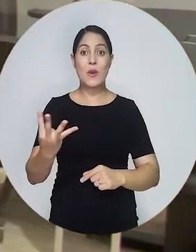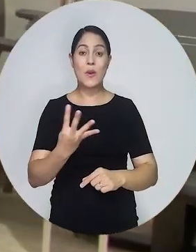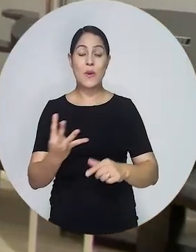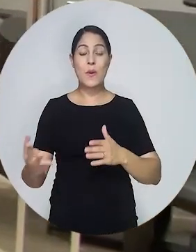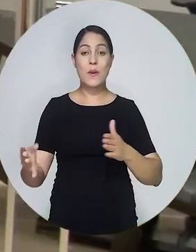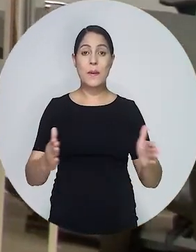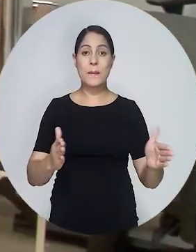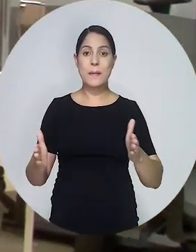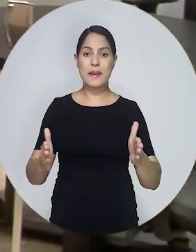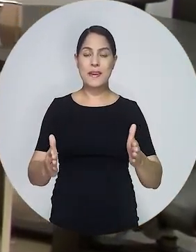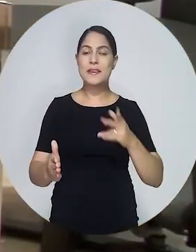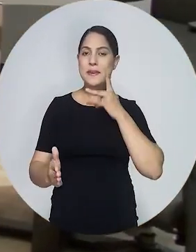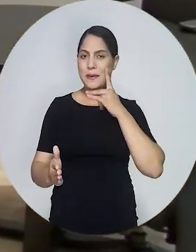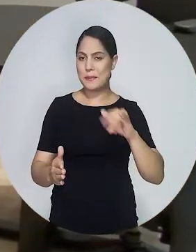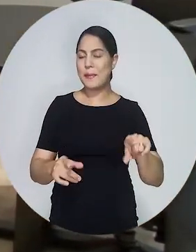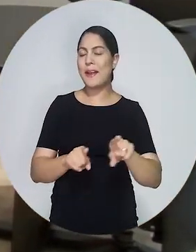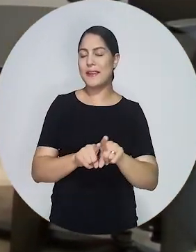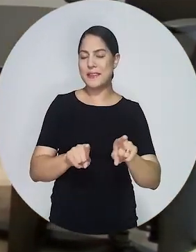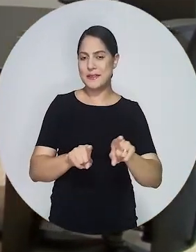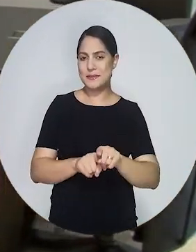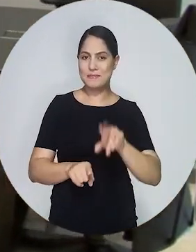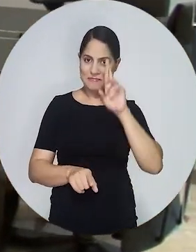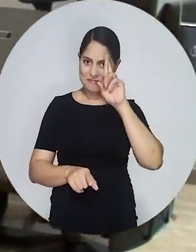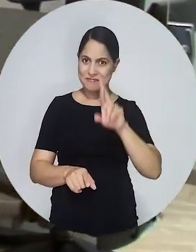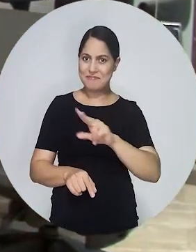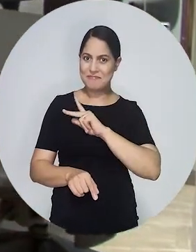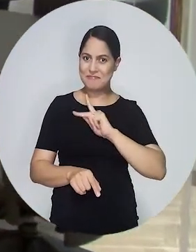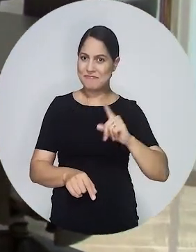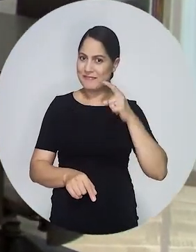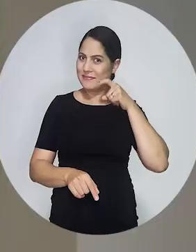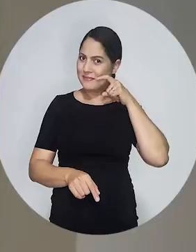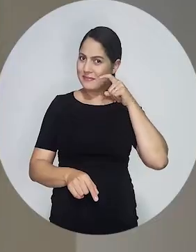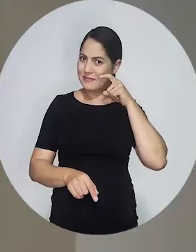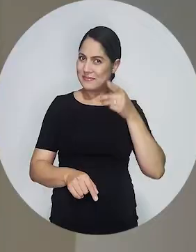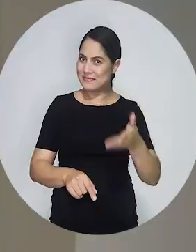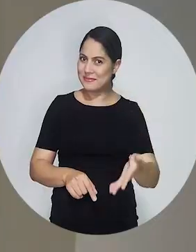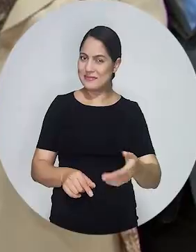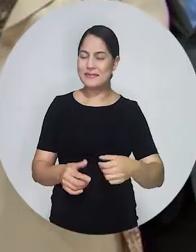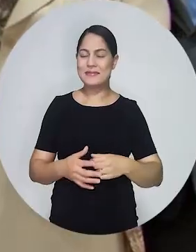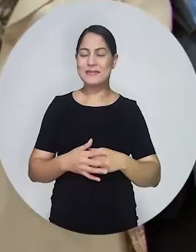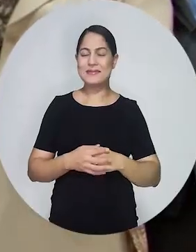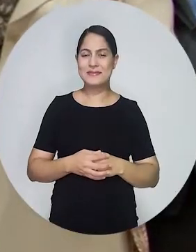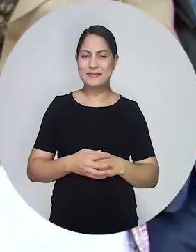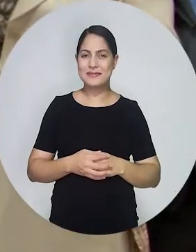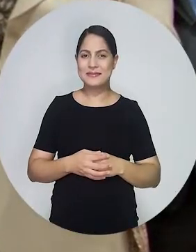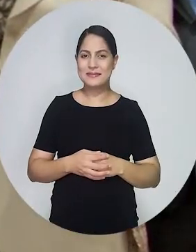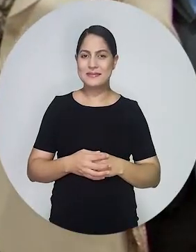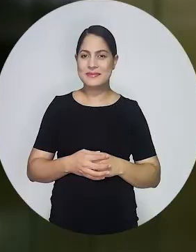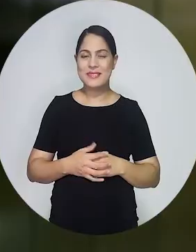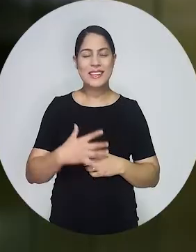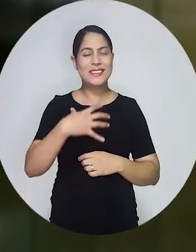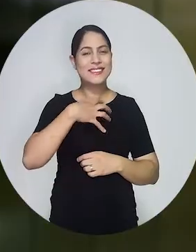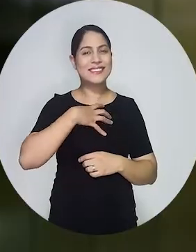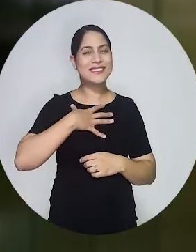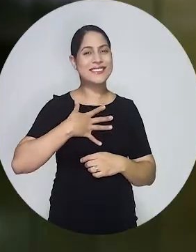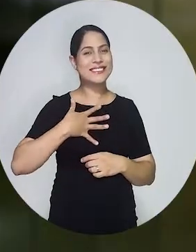ex-presidente da OAB Amazonas, que dirigiu a seccional por 4 mandatos, e pai do presidente da OAB Nacional, Beto Simonetti.